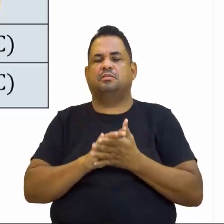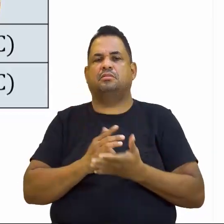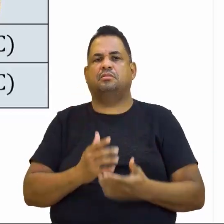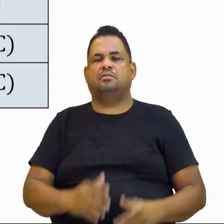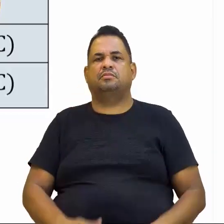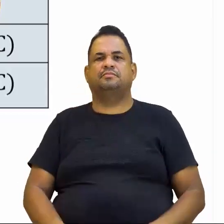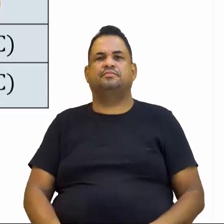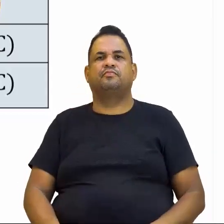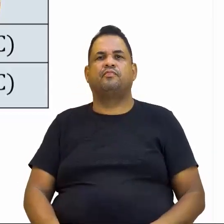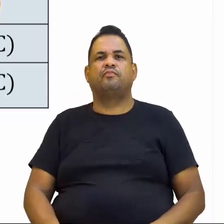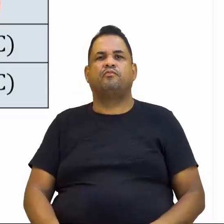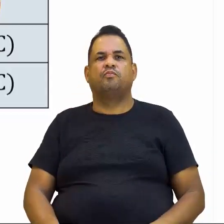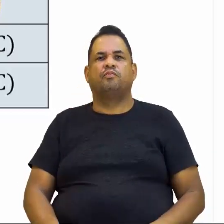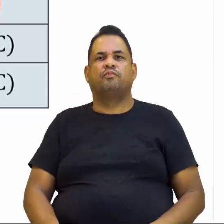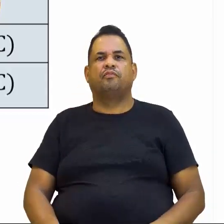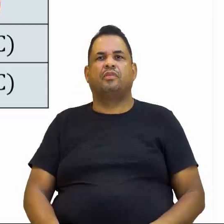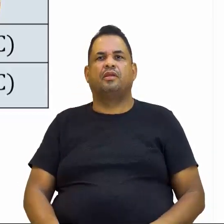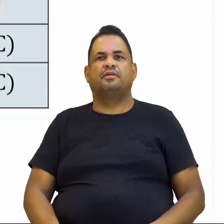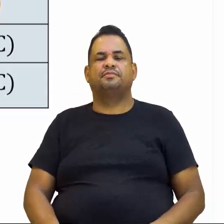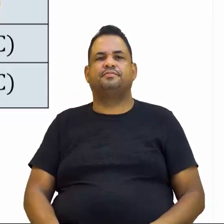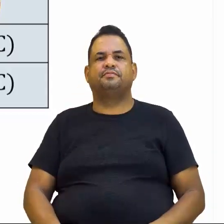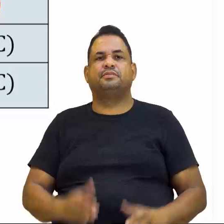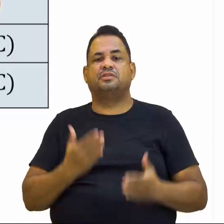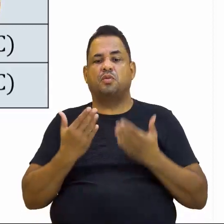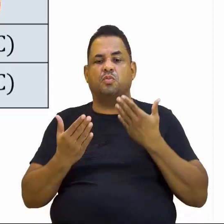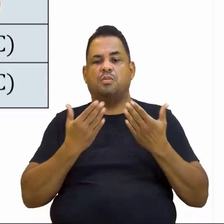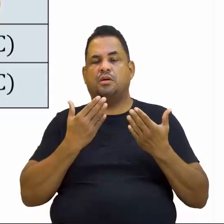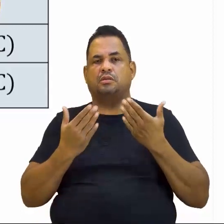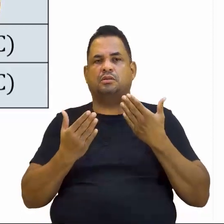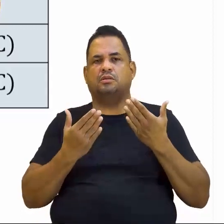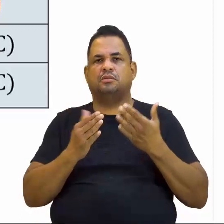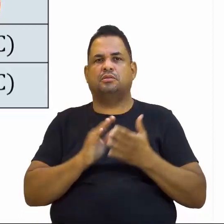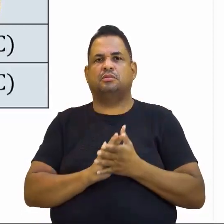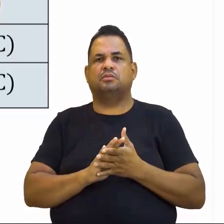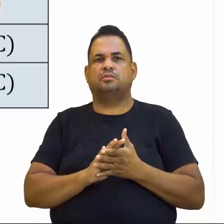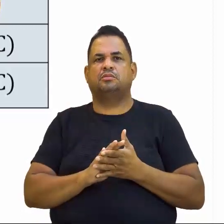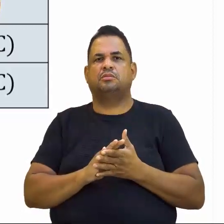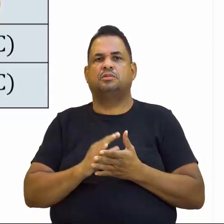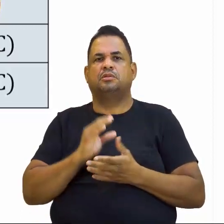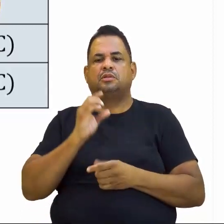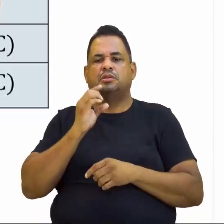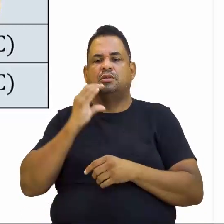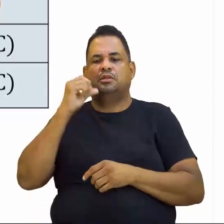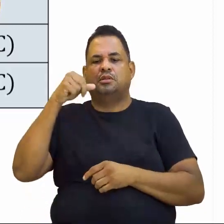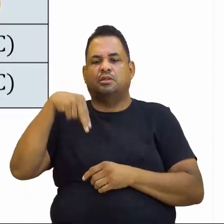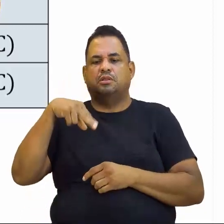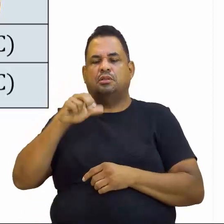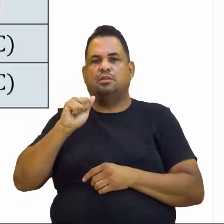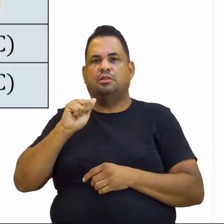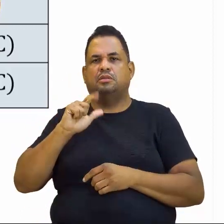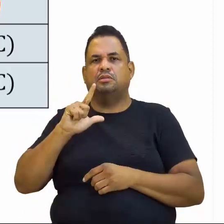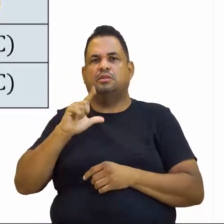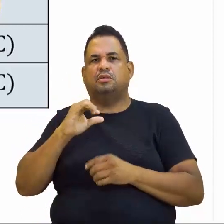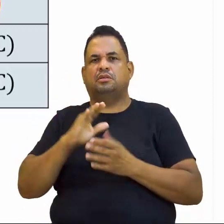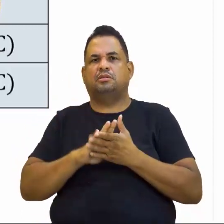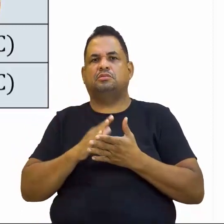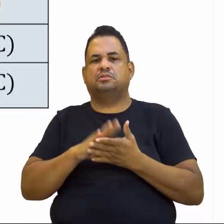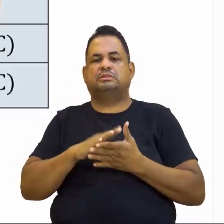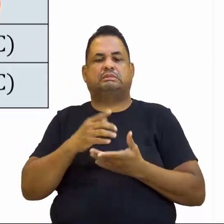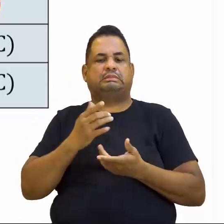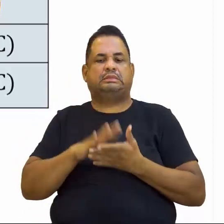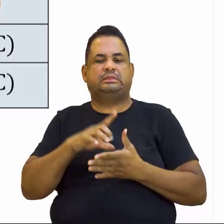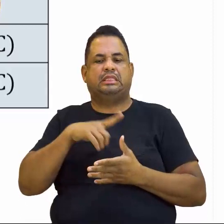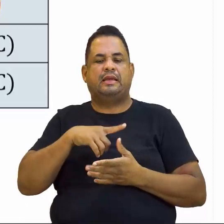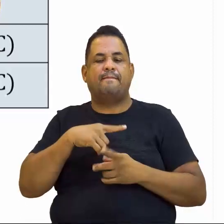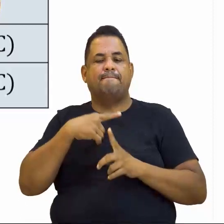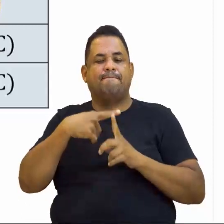mesmo volume. Então, nessa comparação, o nosso cloreto de sódio, ele é mais denso